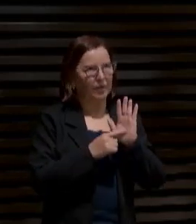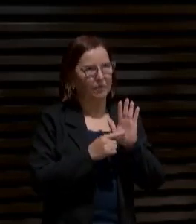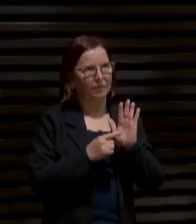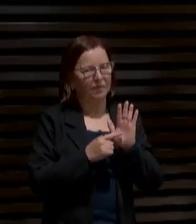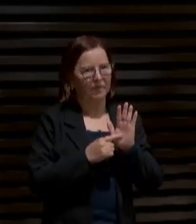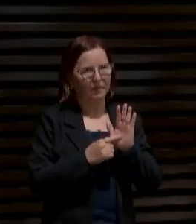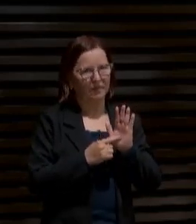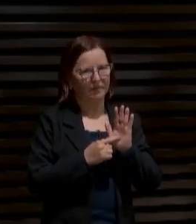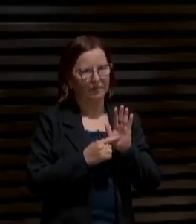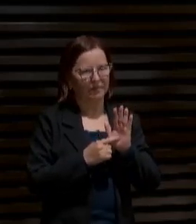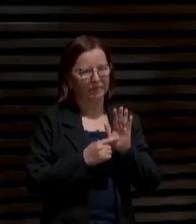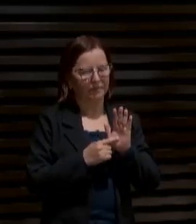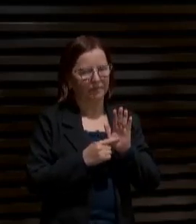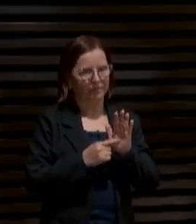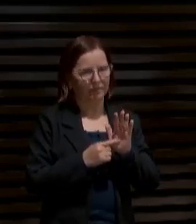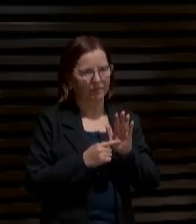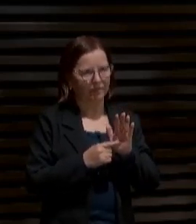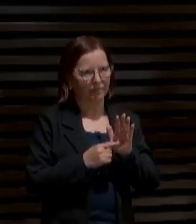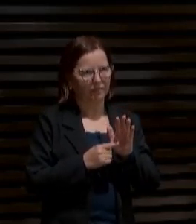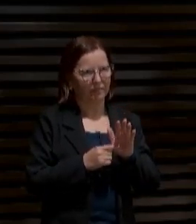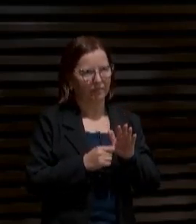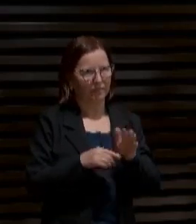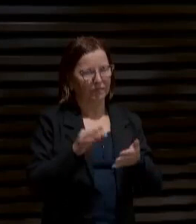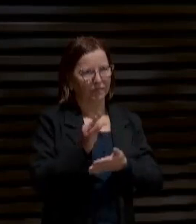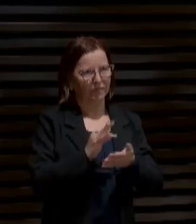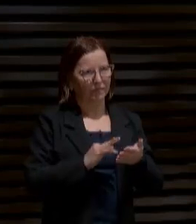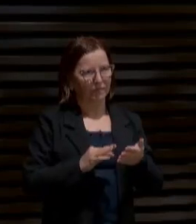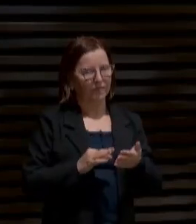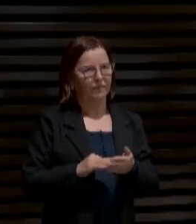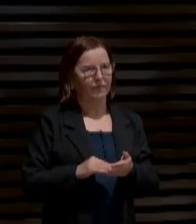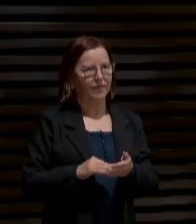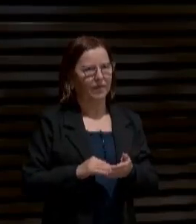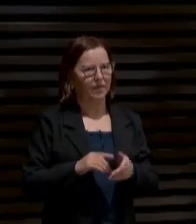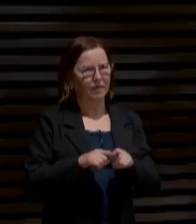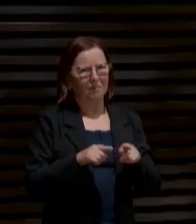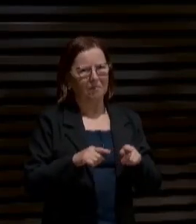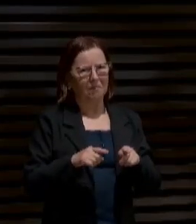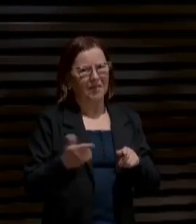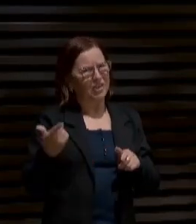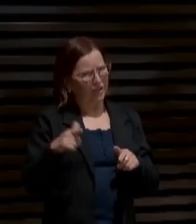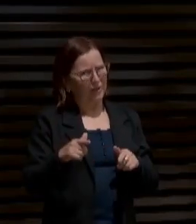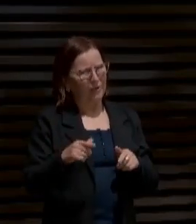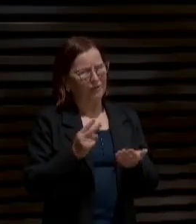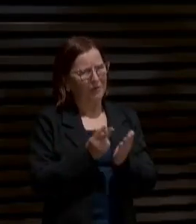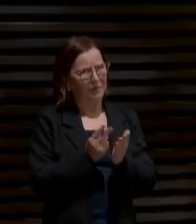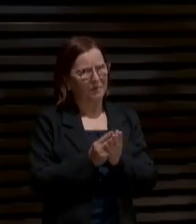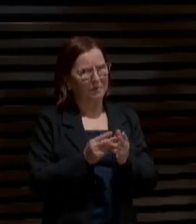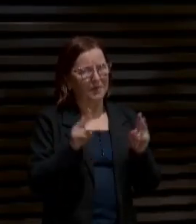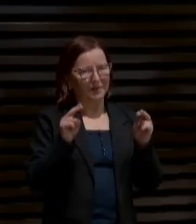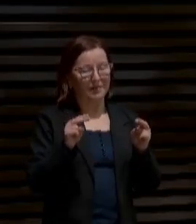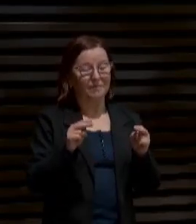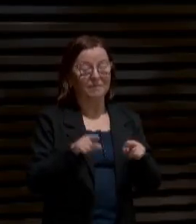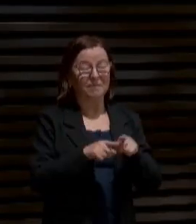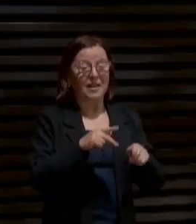disso porque ela vai falar de novo sobre esse assunto mas olha bem o que que tá dizendo aqui Paulo quando